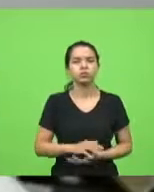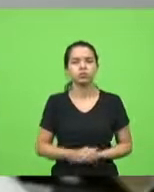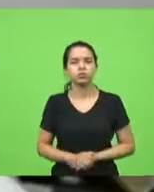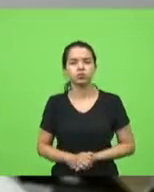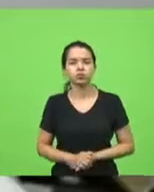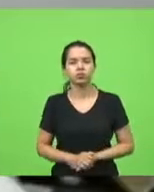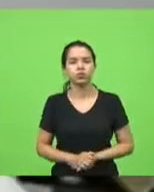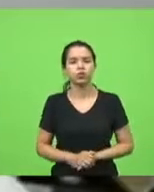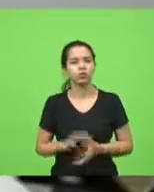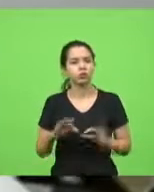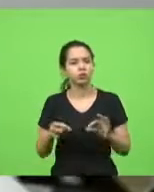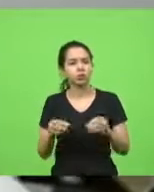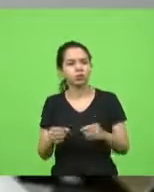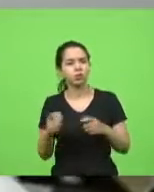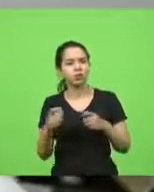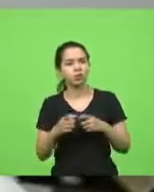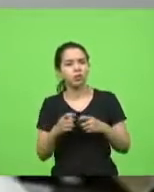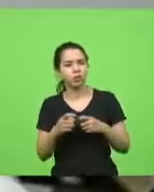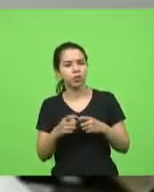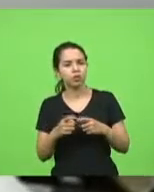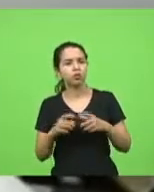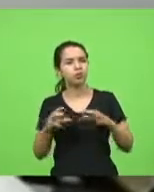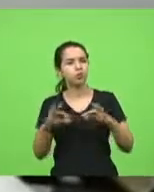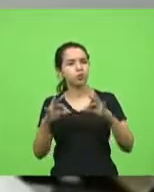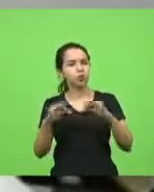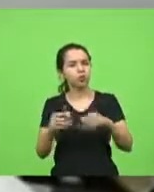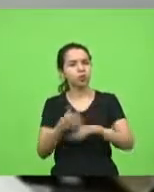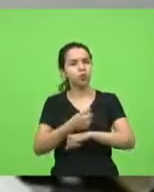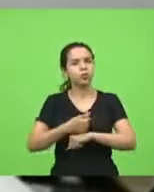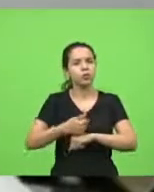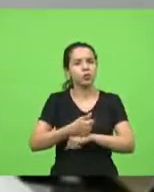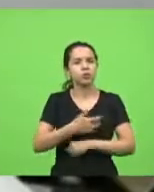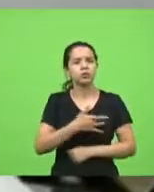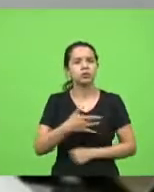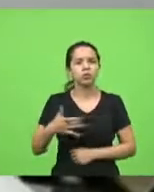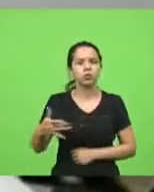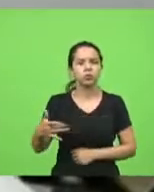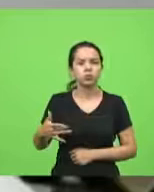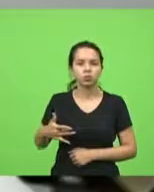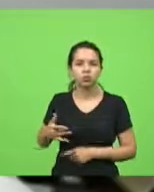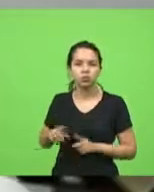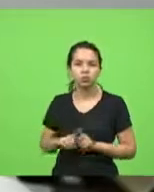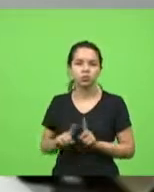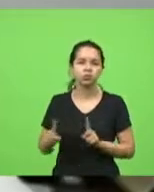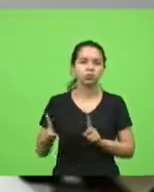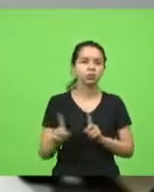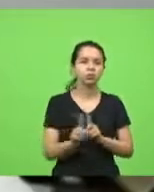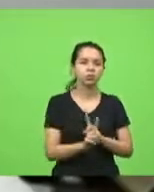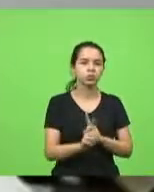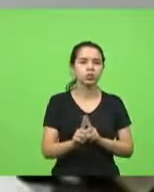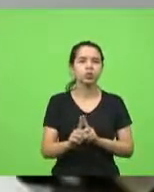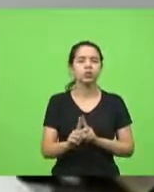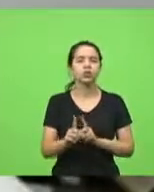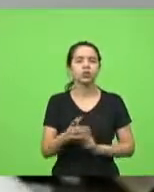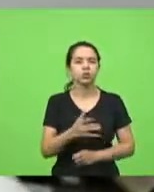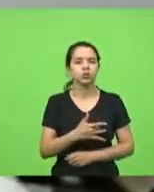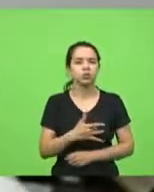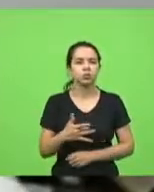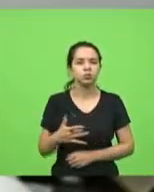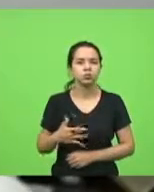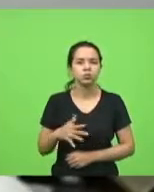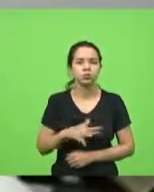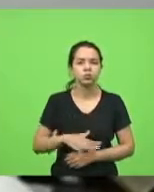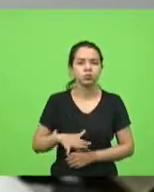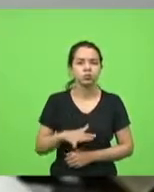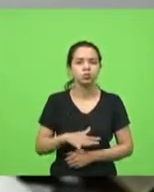para todos os médicos, para todos os profissionais de saúde da linha de frente, o meu grande abraço, o meu